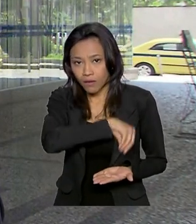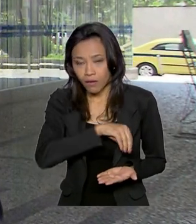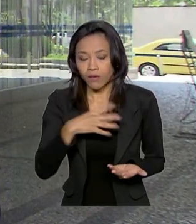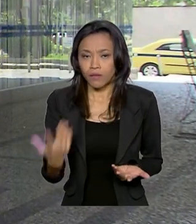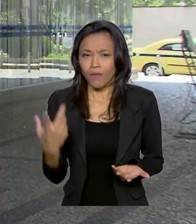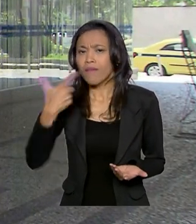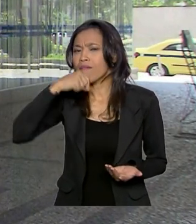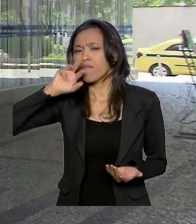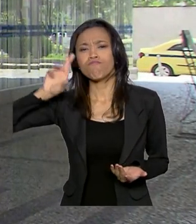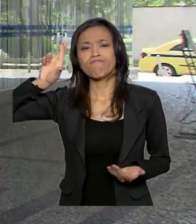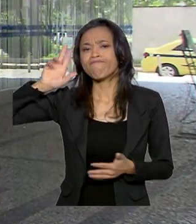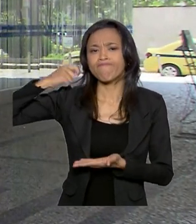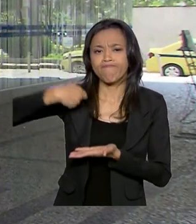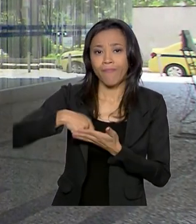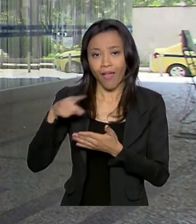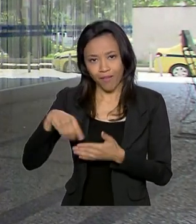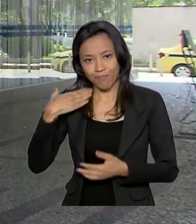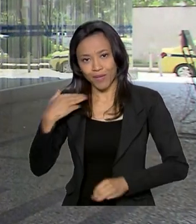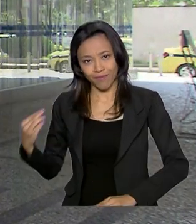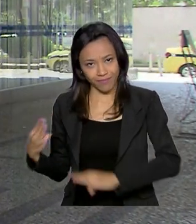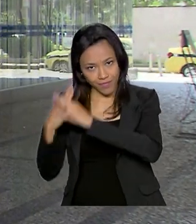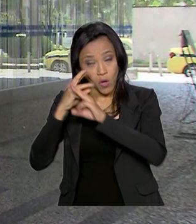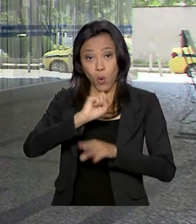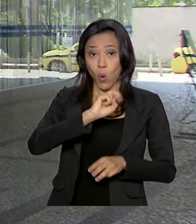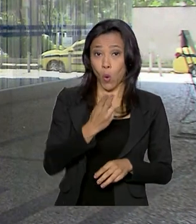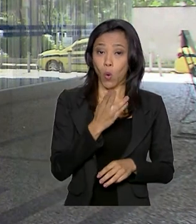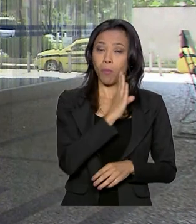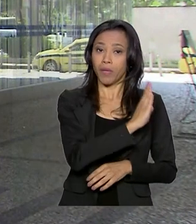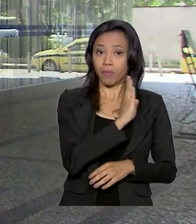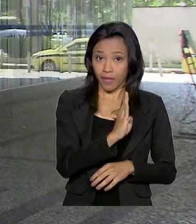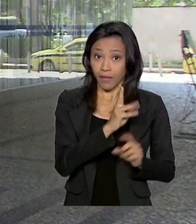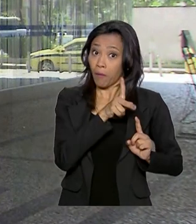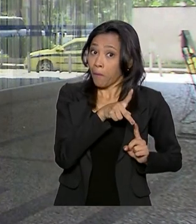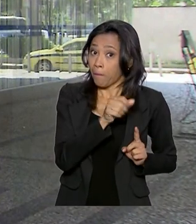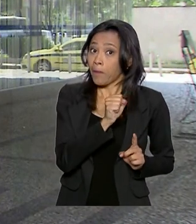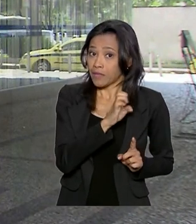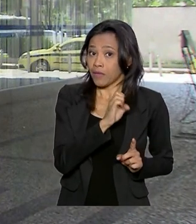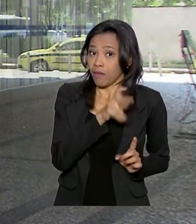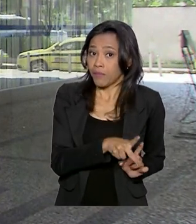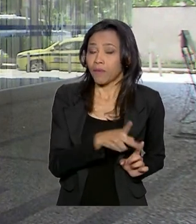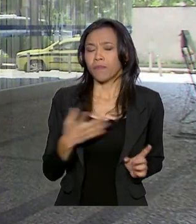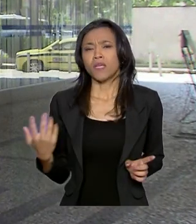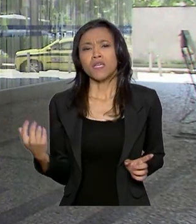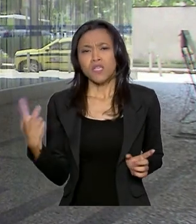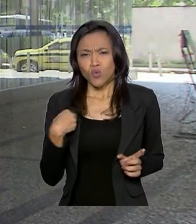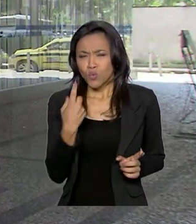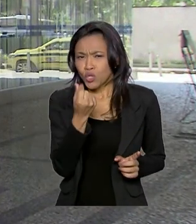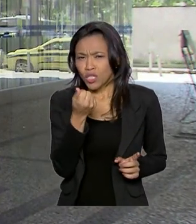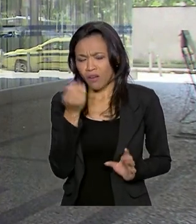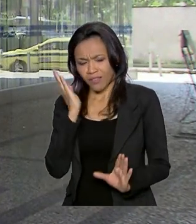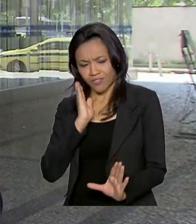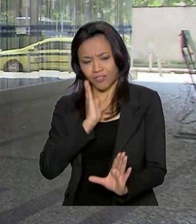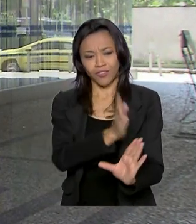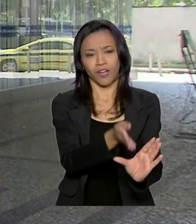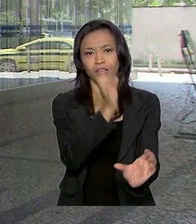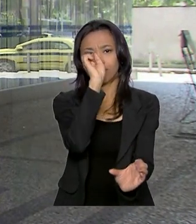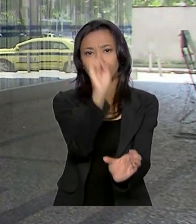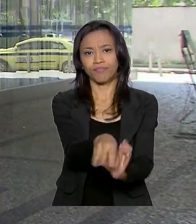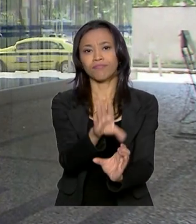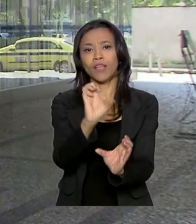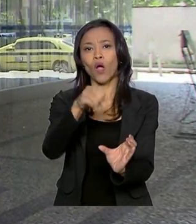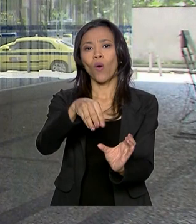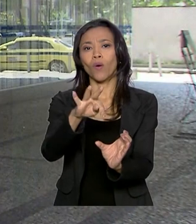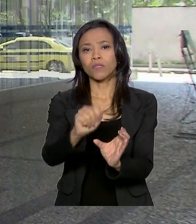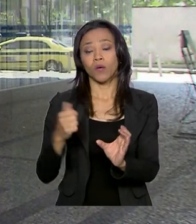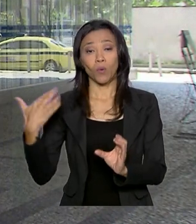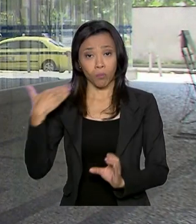pela caixa e do pasep pelo banco do brasil os clientes desses dois bancos recebem o dinheiro diretamente na conta de acordo com a caixa